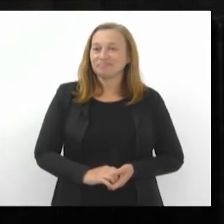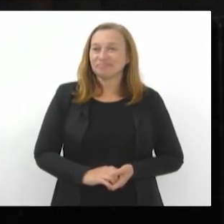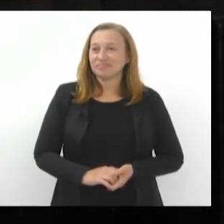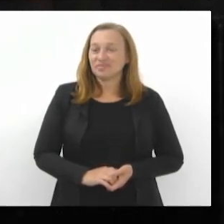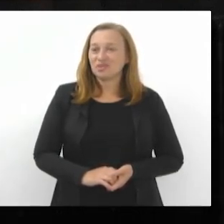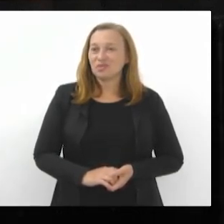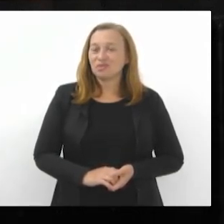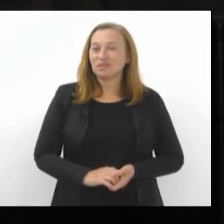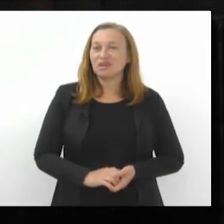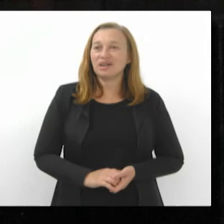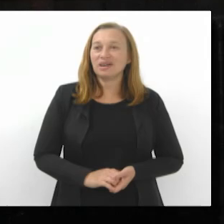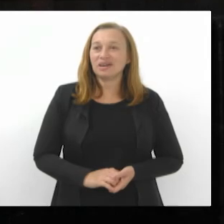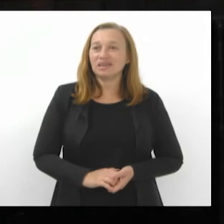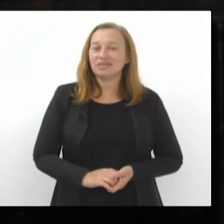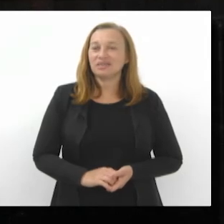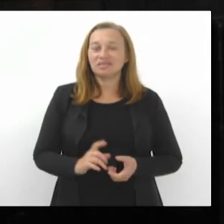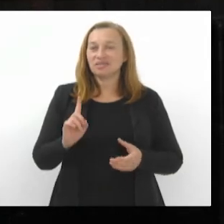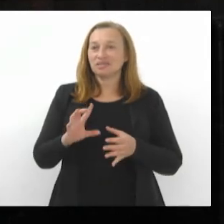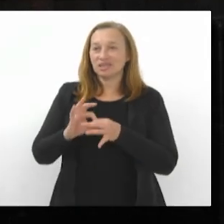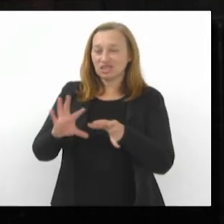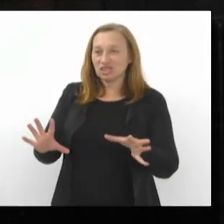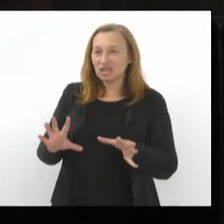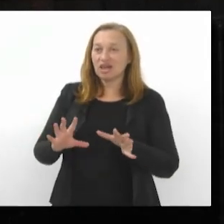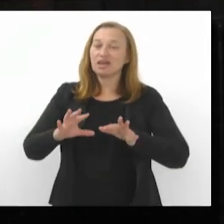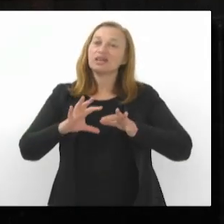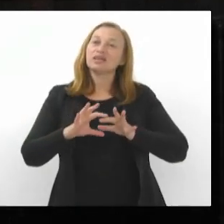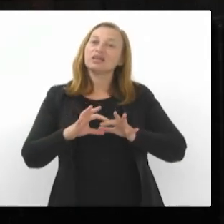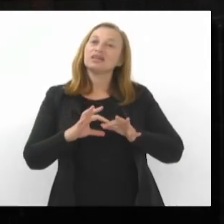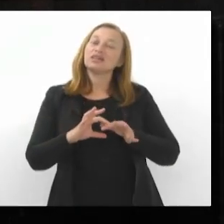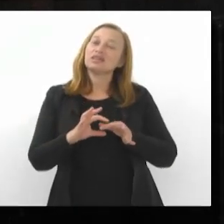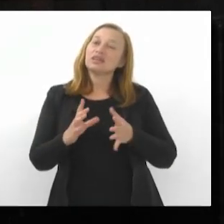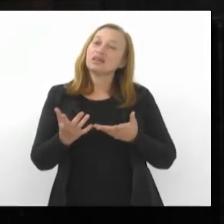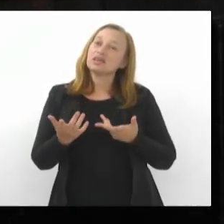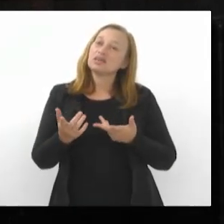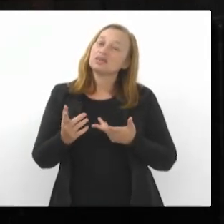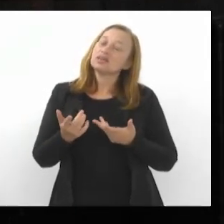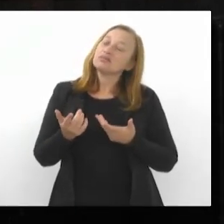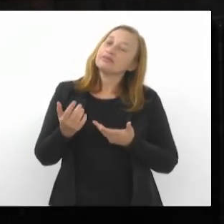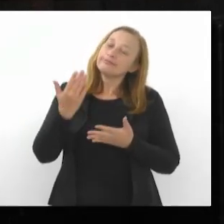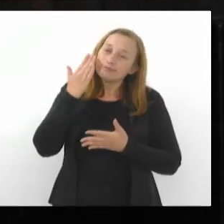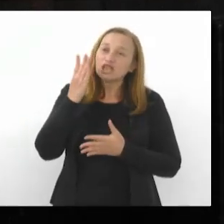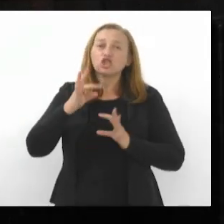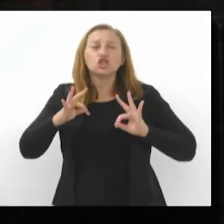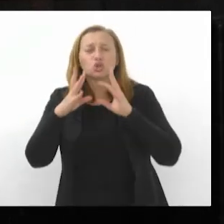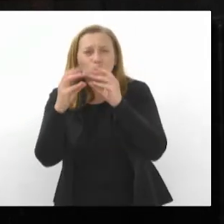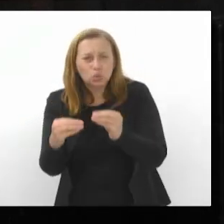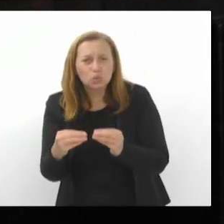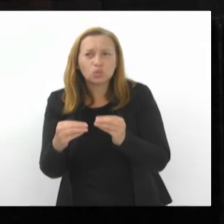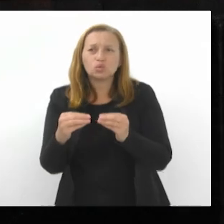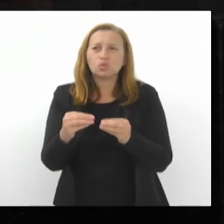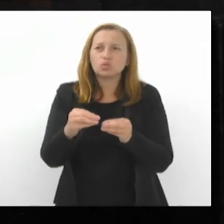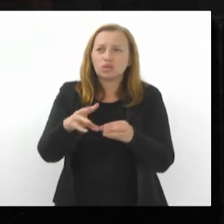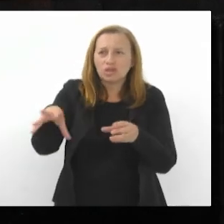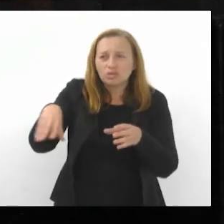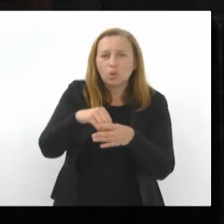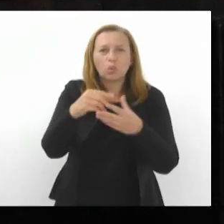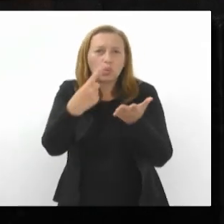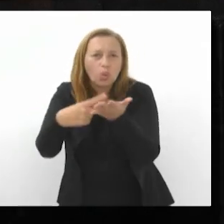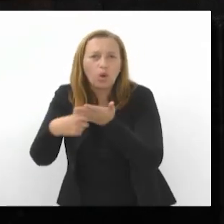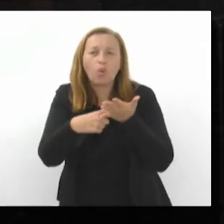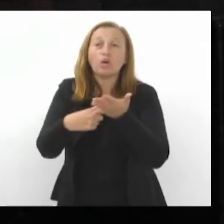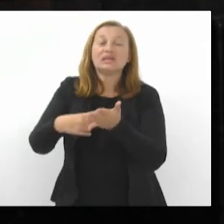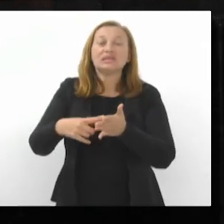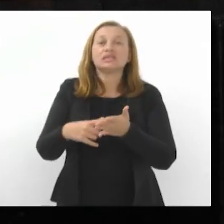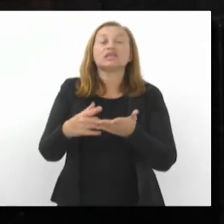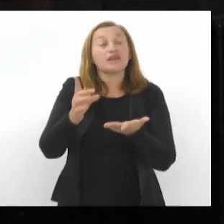meu entendimento, não deixará também de sancionar, porque entendo que tudo isso parte de um grande acordo.